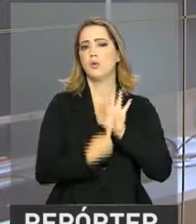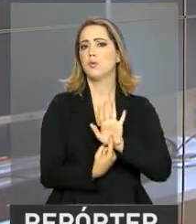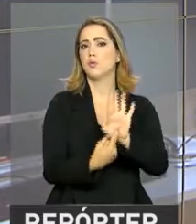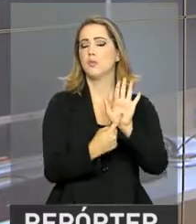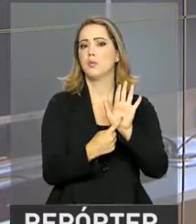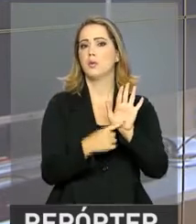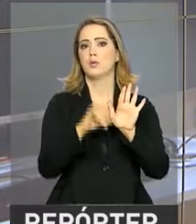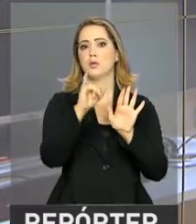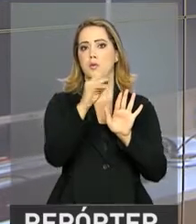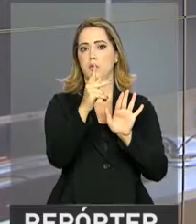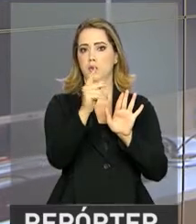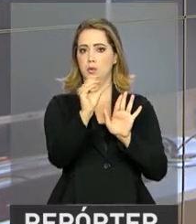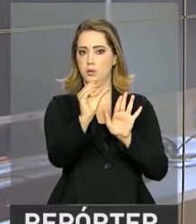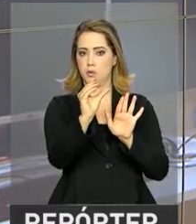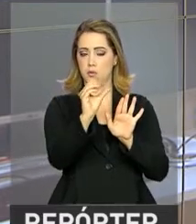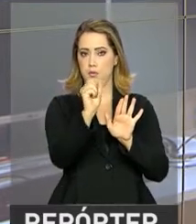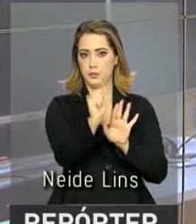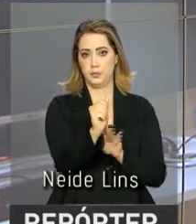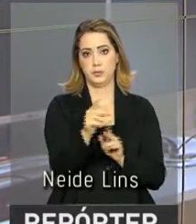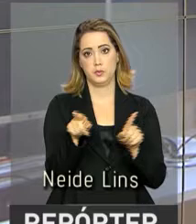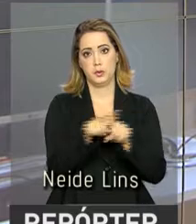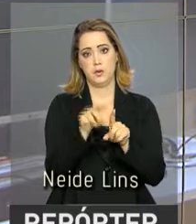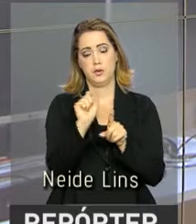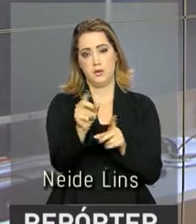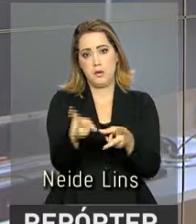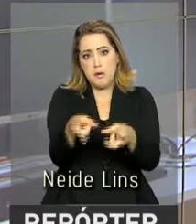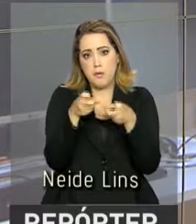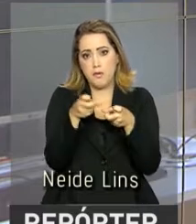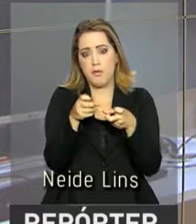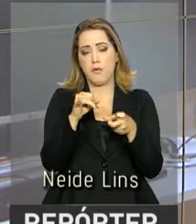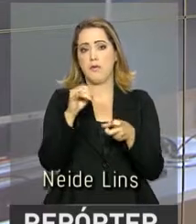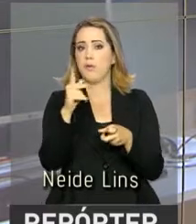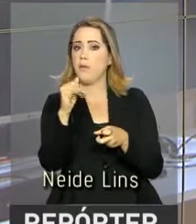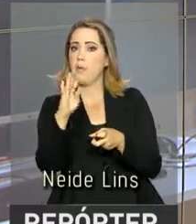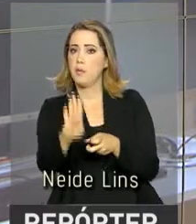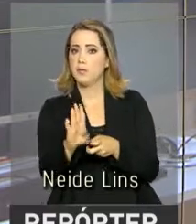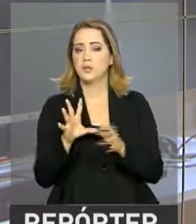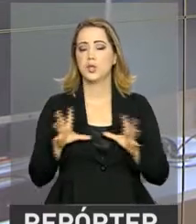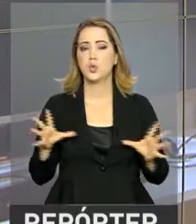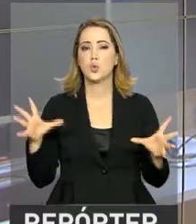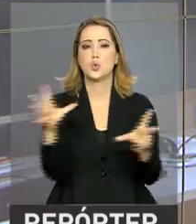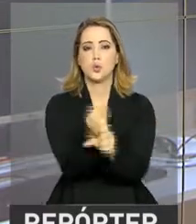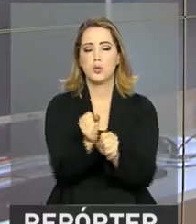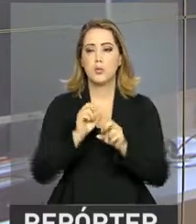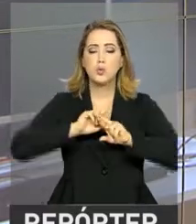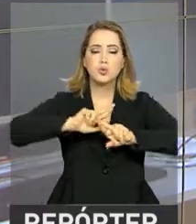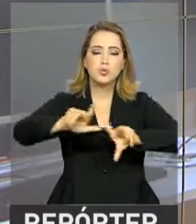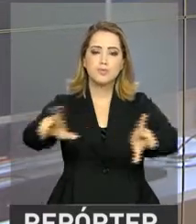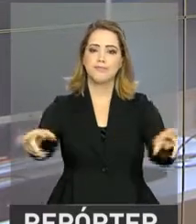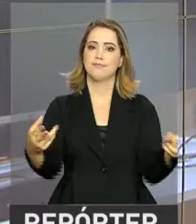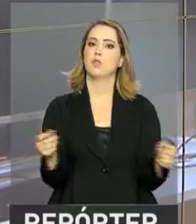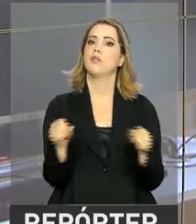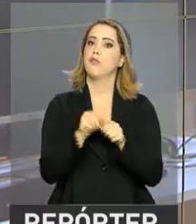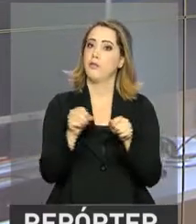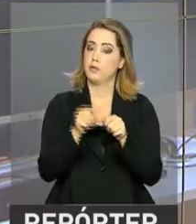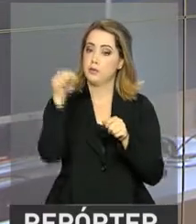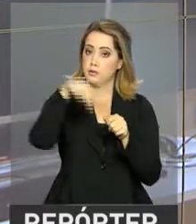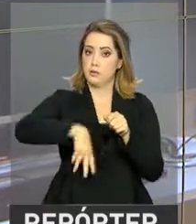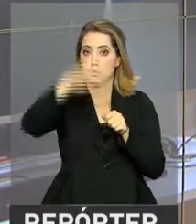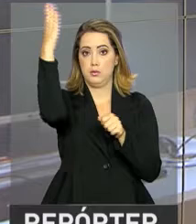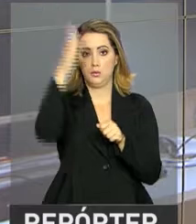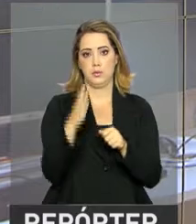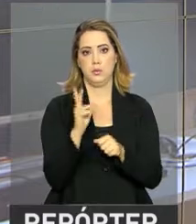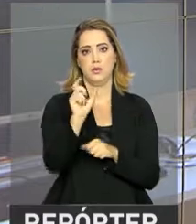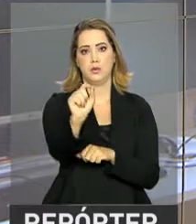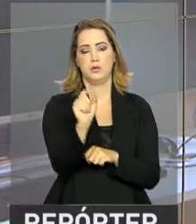de atividade econômica do Banco Central, considerado a prévia do PIB, que é a soma de todos os bens e serviços produzidos no país.